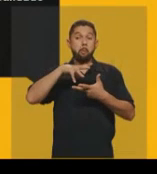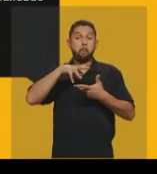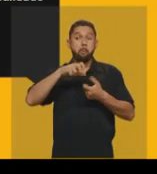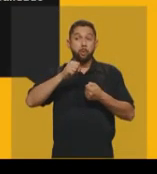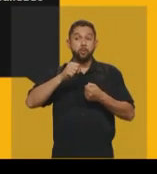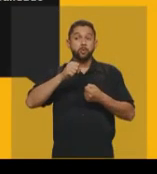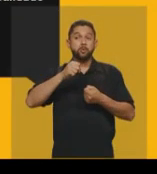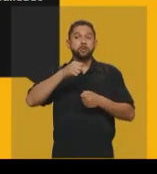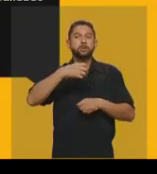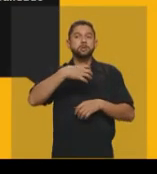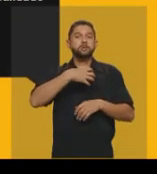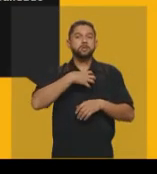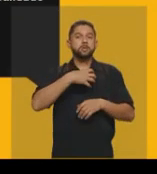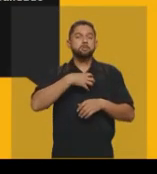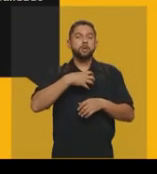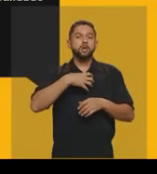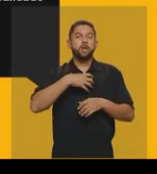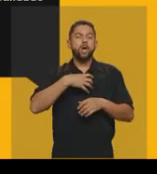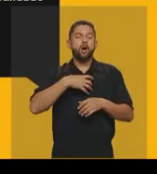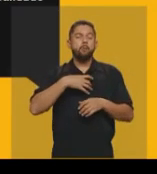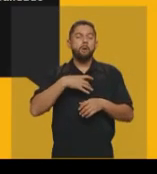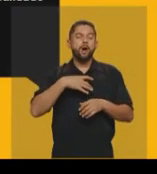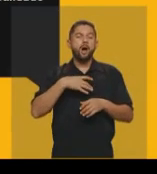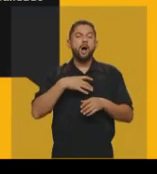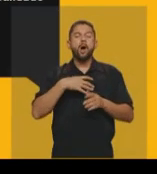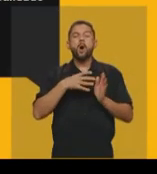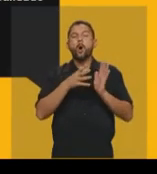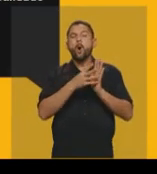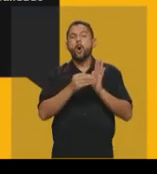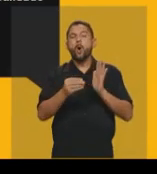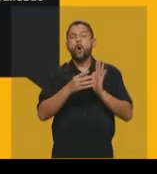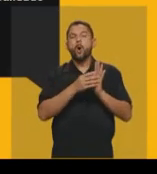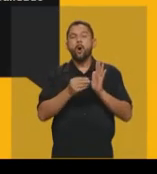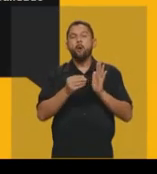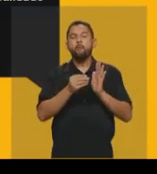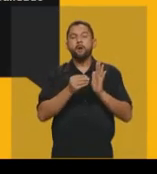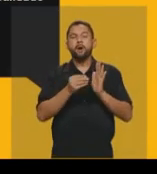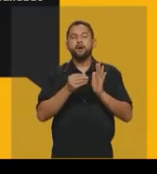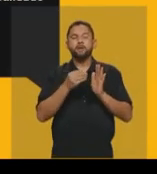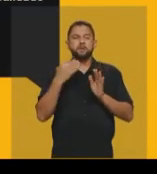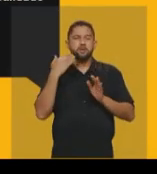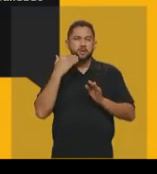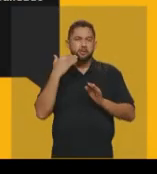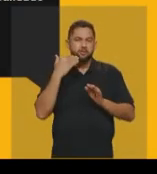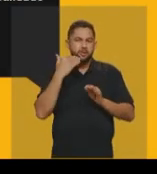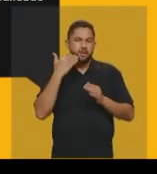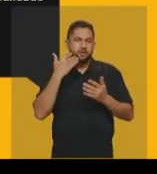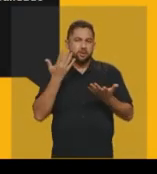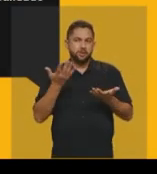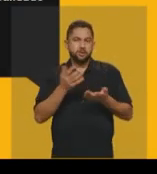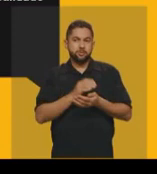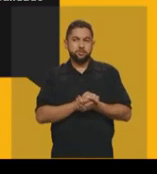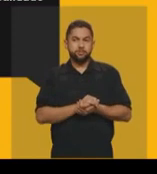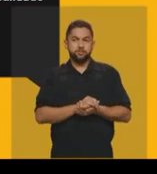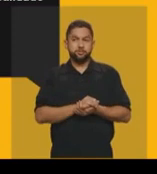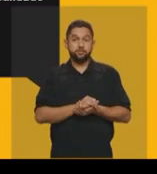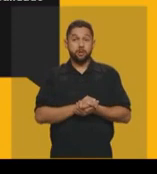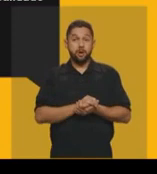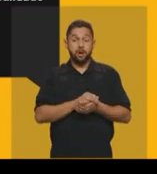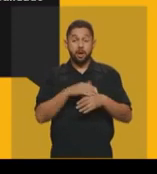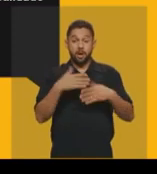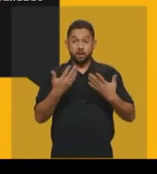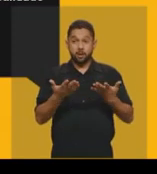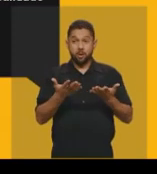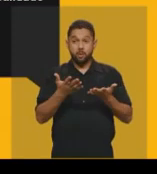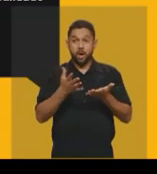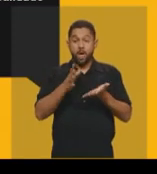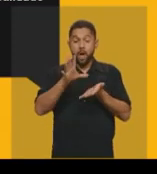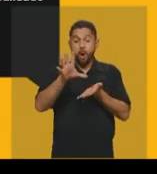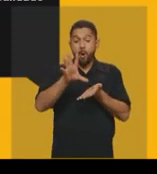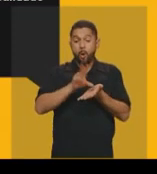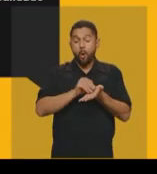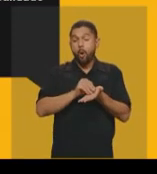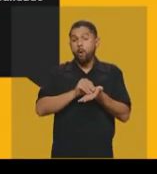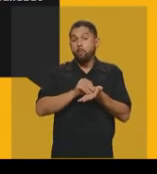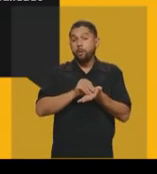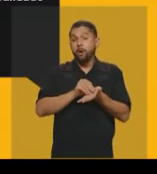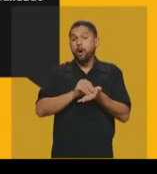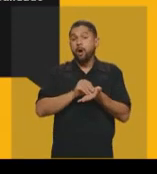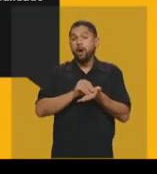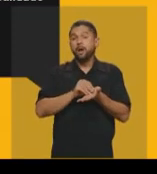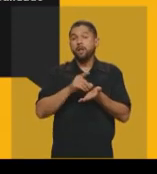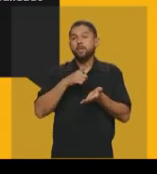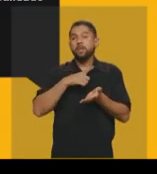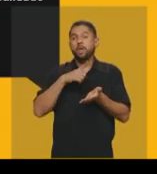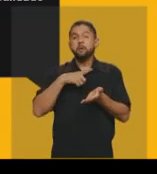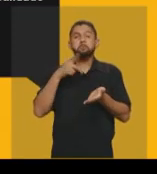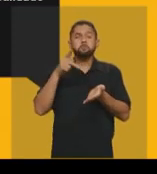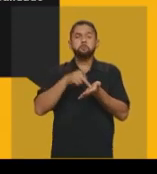cópia imperfeita do mundo inteligível. Então vou ler para vocês. Os objetos no mundo sensível são cópias ou sombras que possuem uma realidade